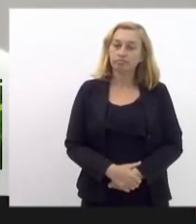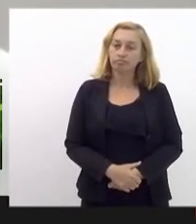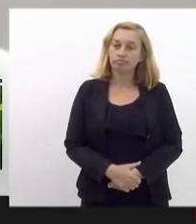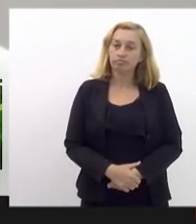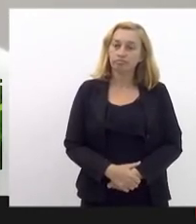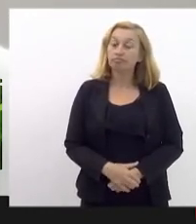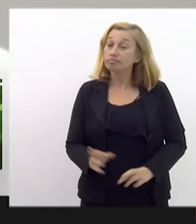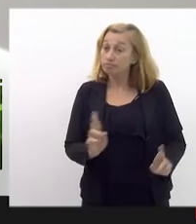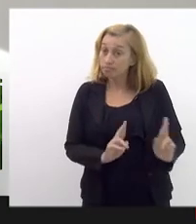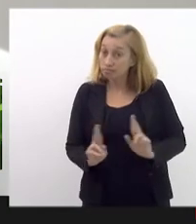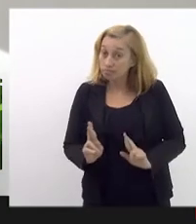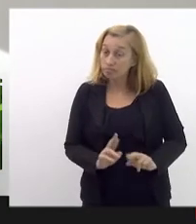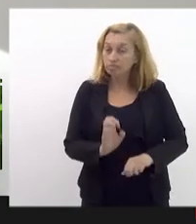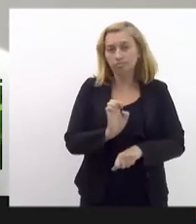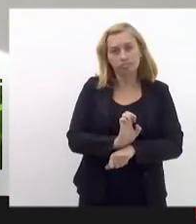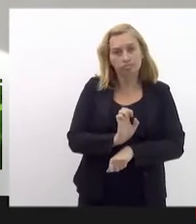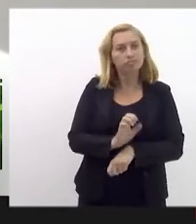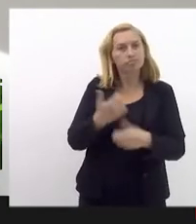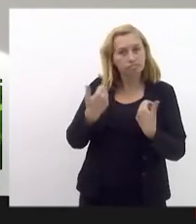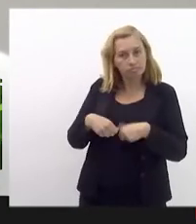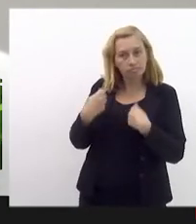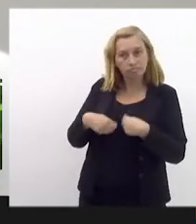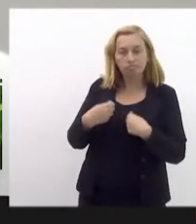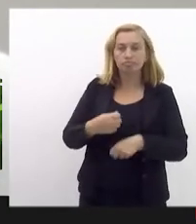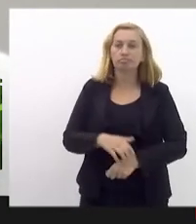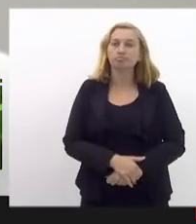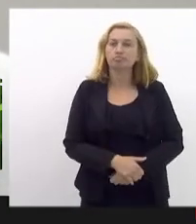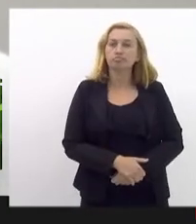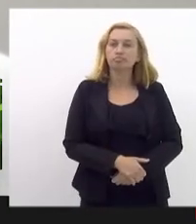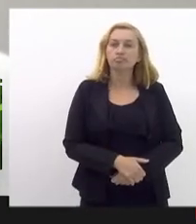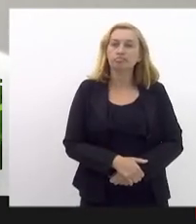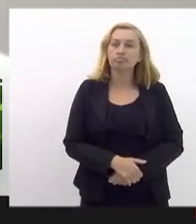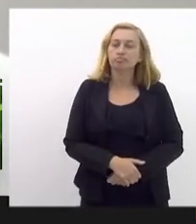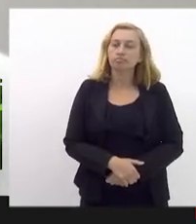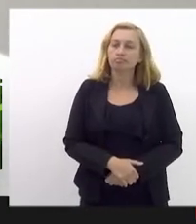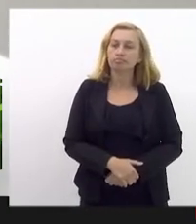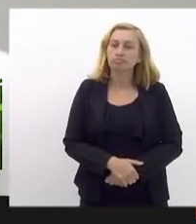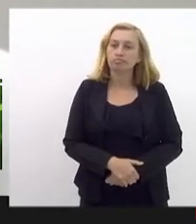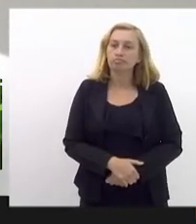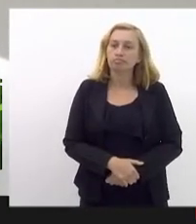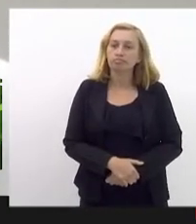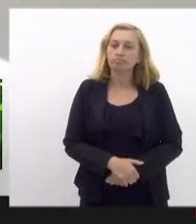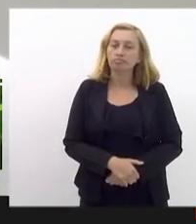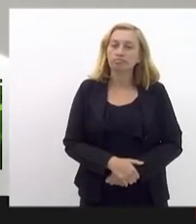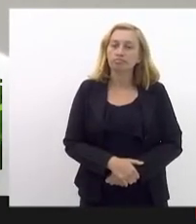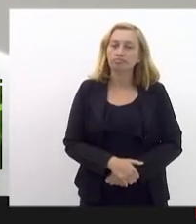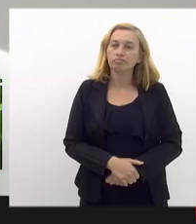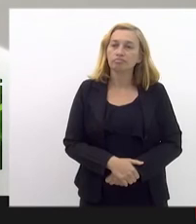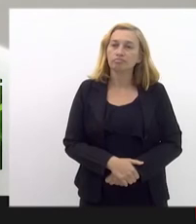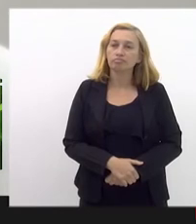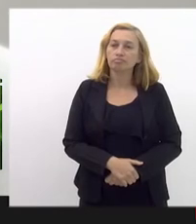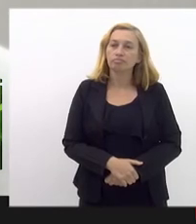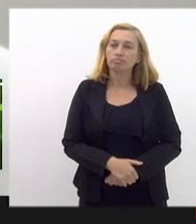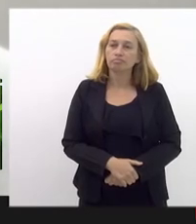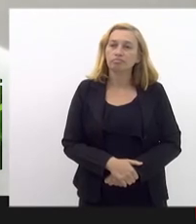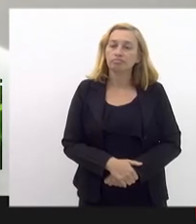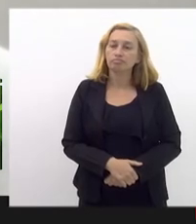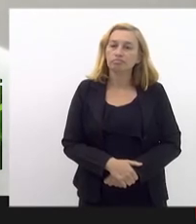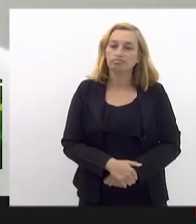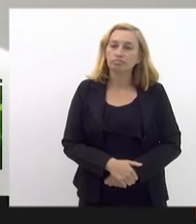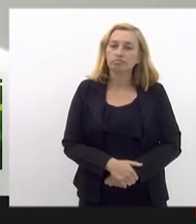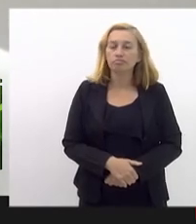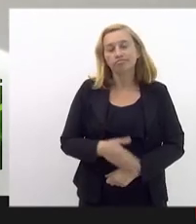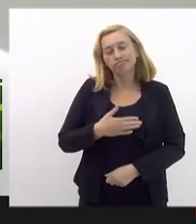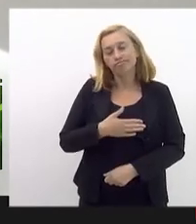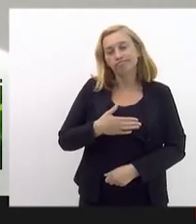essa relação, e o Estado precisa disso para que o ambiente de inovação ande para frente, né? E é isso que eu